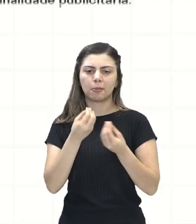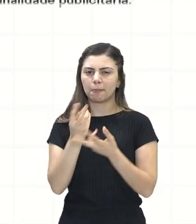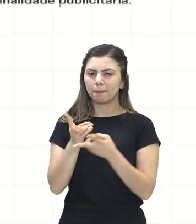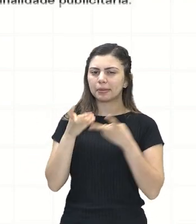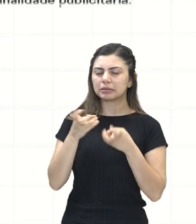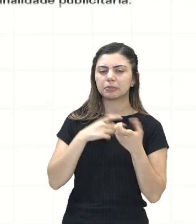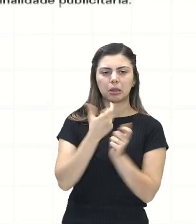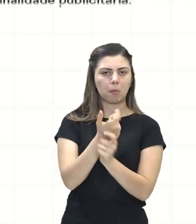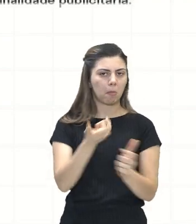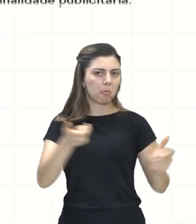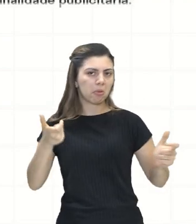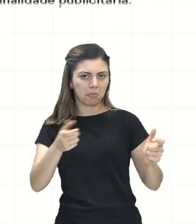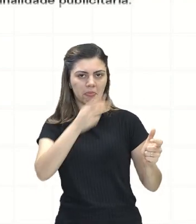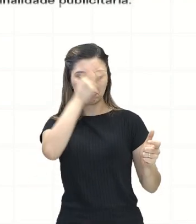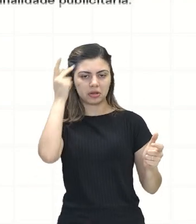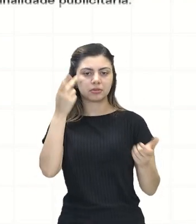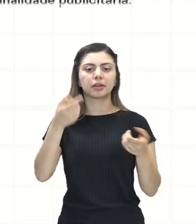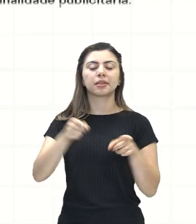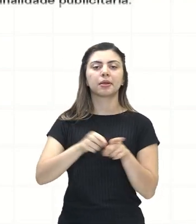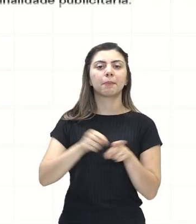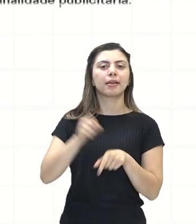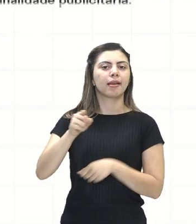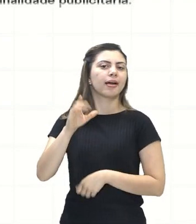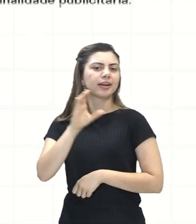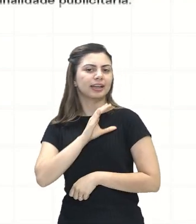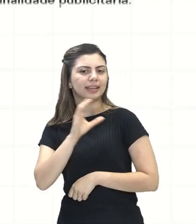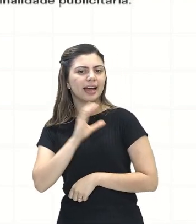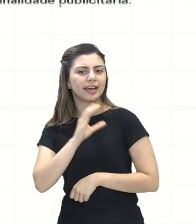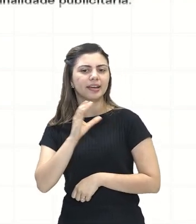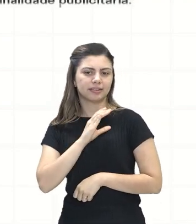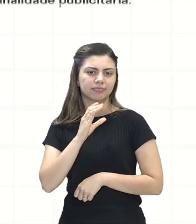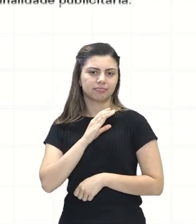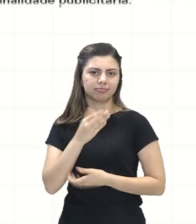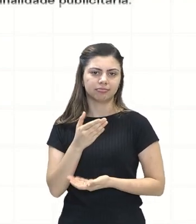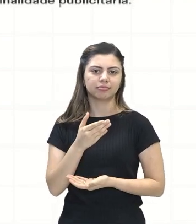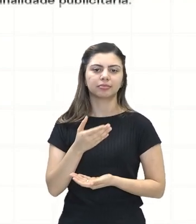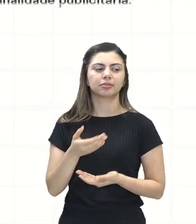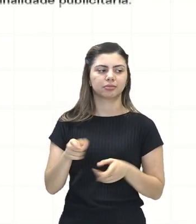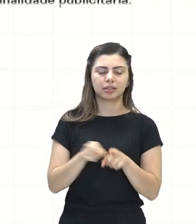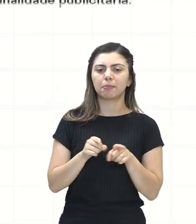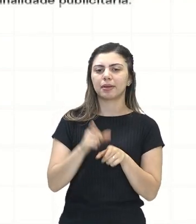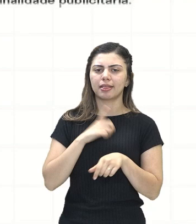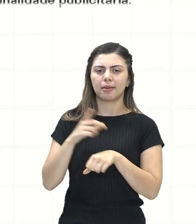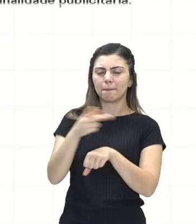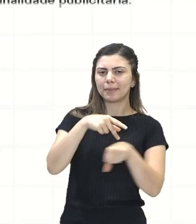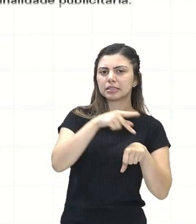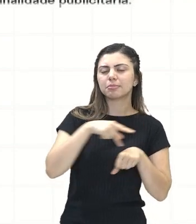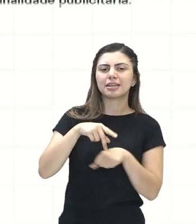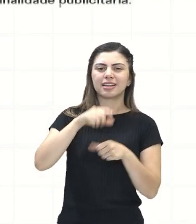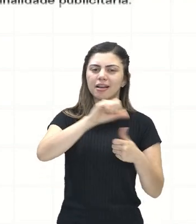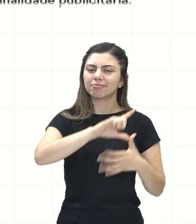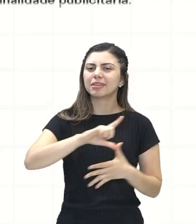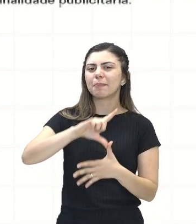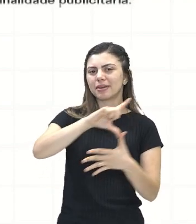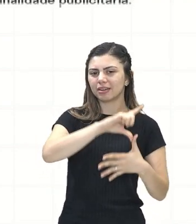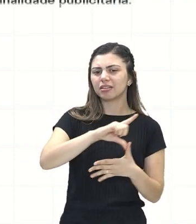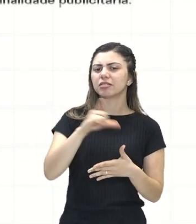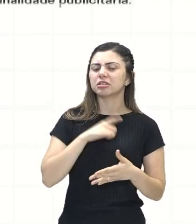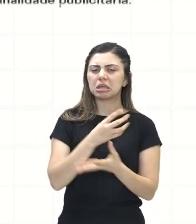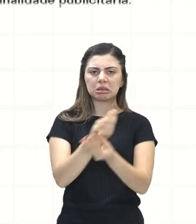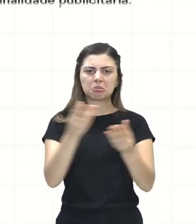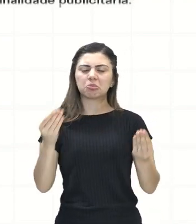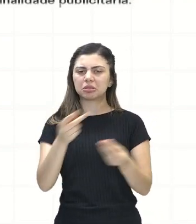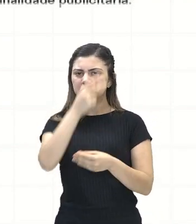bem grande de pessoas, o Canadá também, né? Os países da América Latina em geral sempre recebem, né, bastante